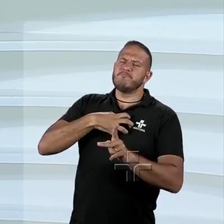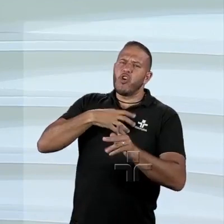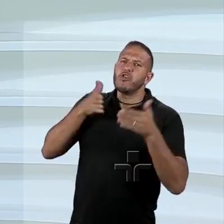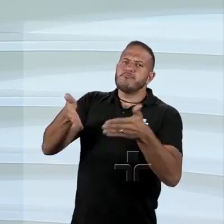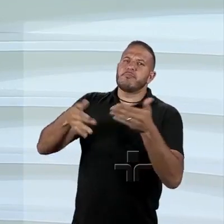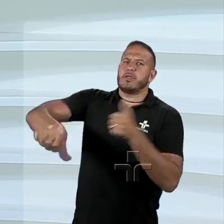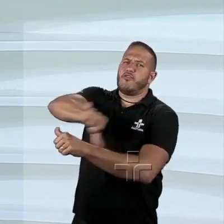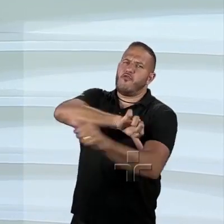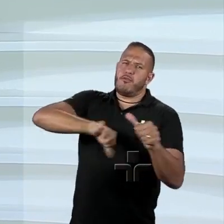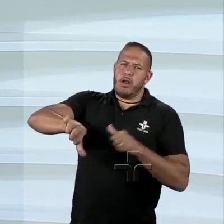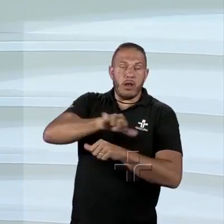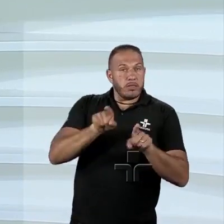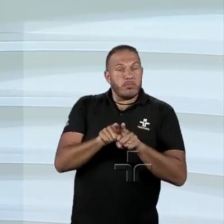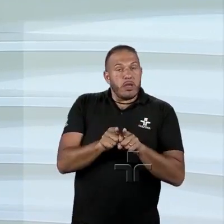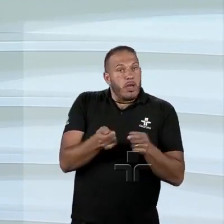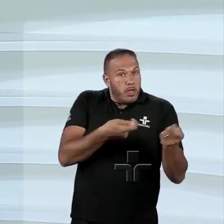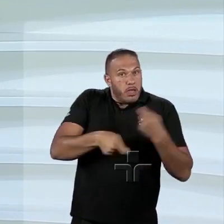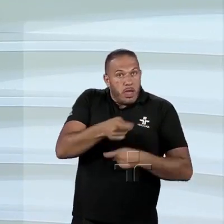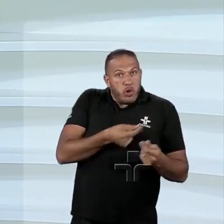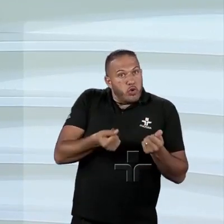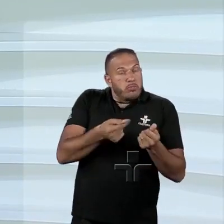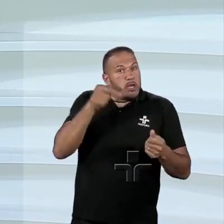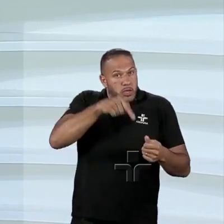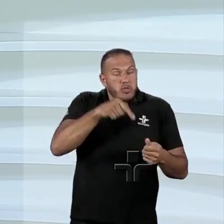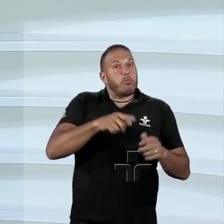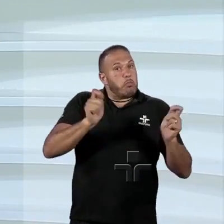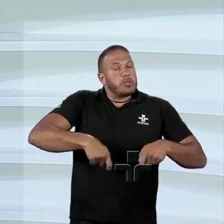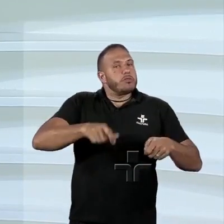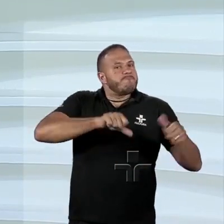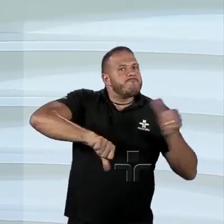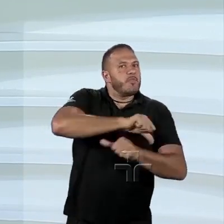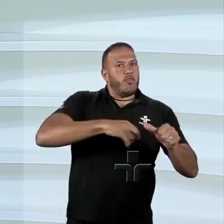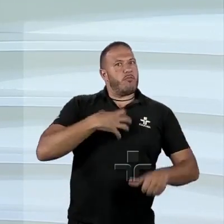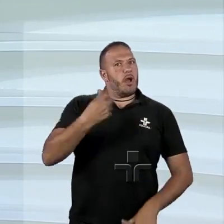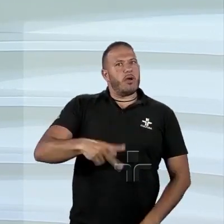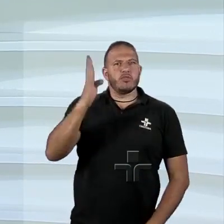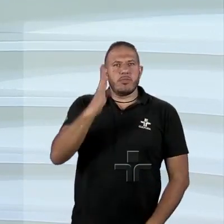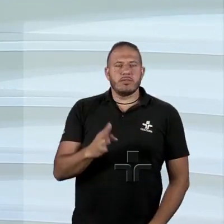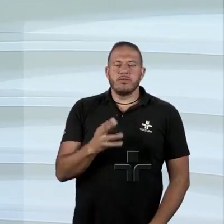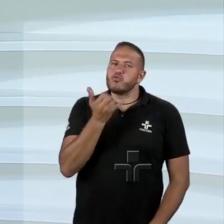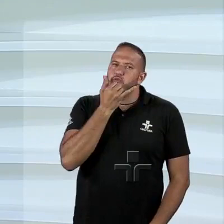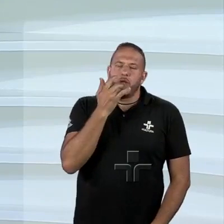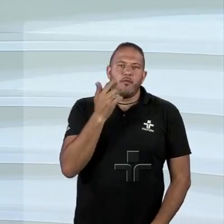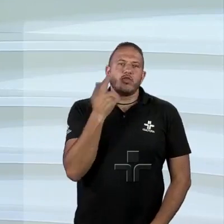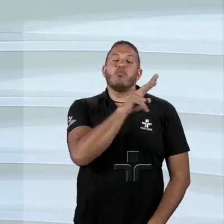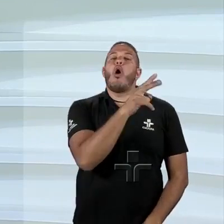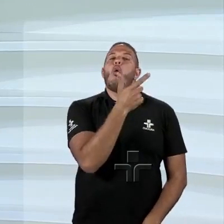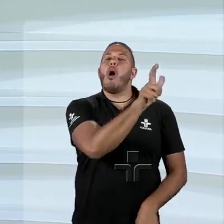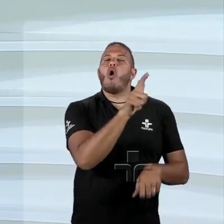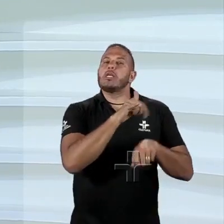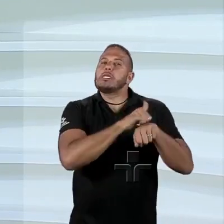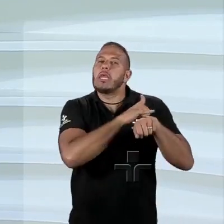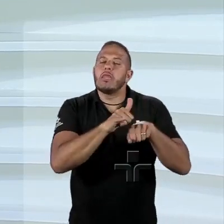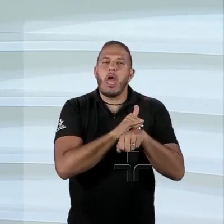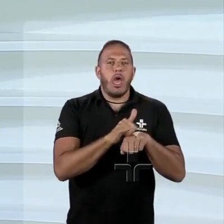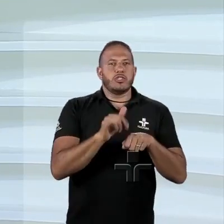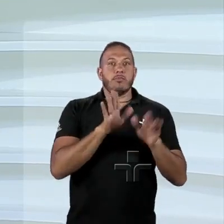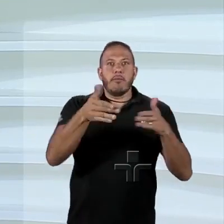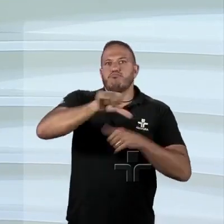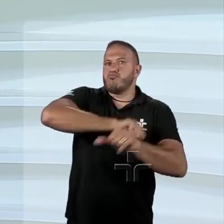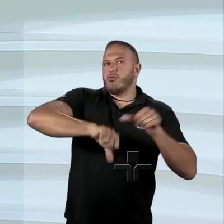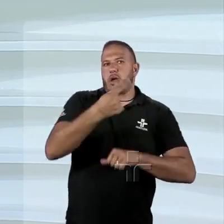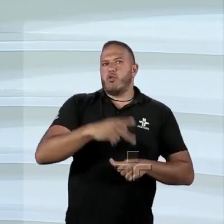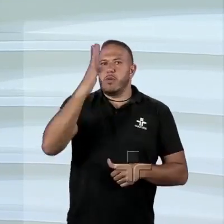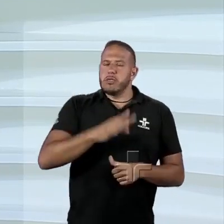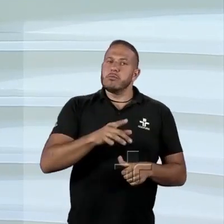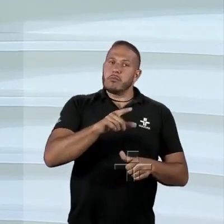a economia pode ser o grande agente transformador do Brasil. Aliás, não vejo outra fórmula que não seja uma economia prosperando